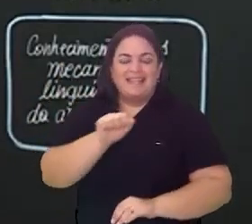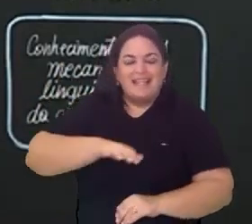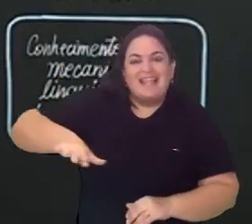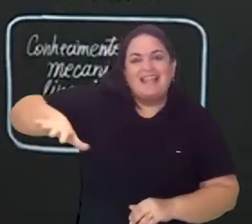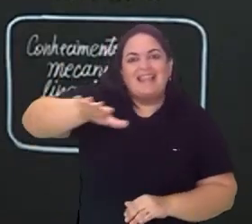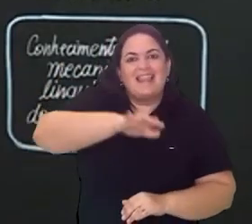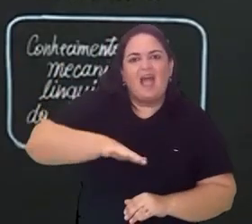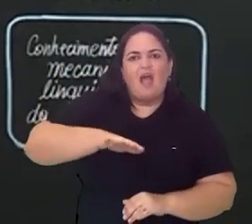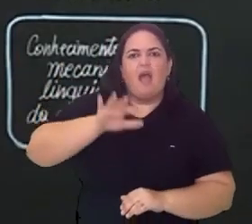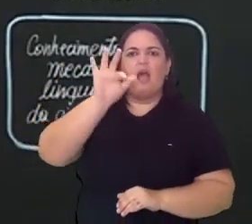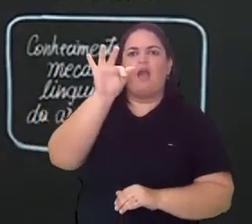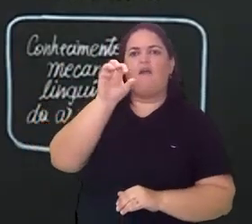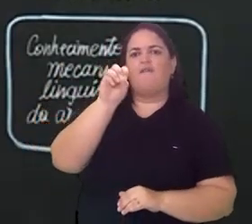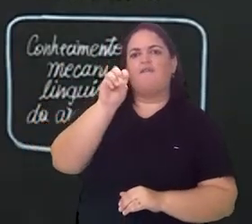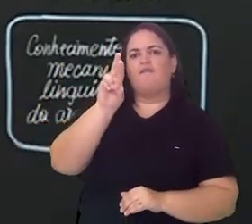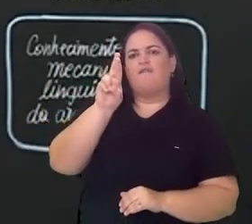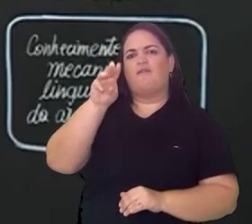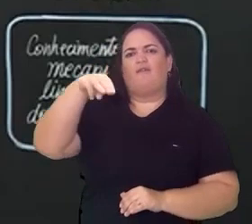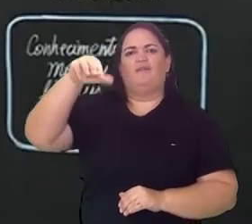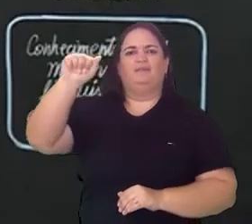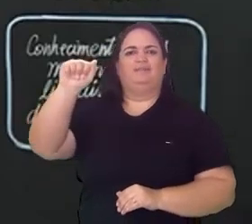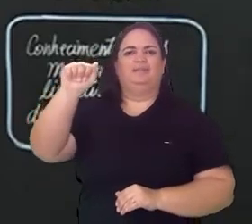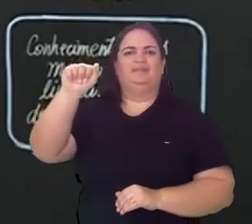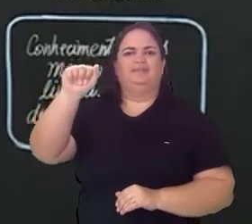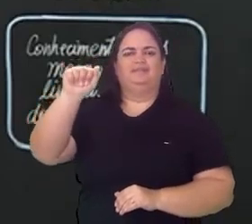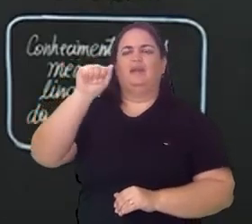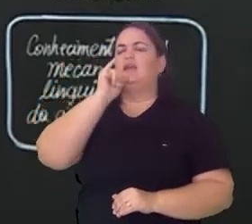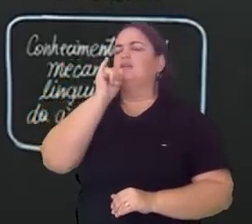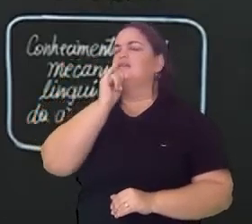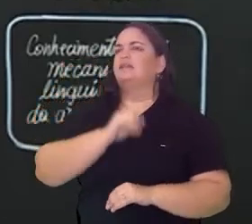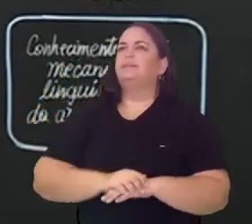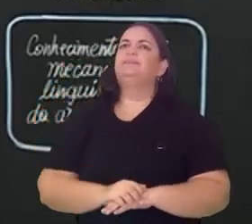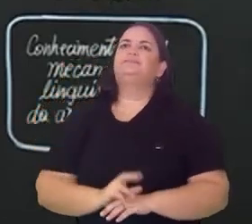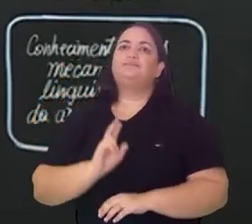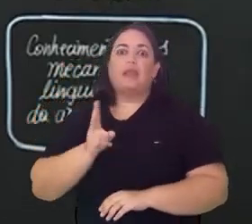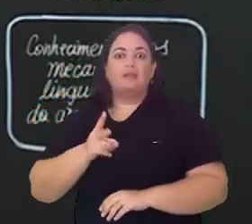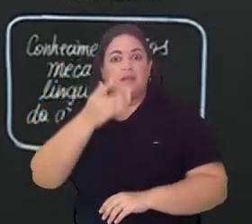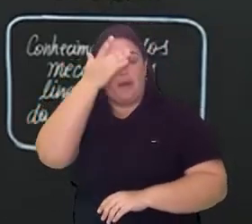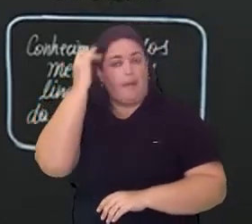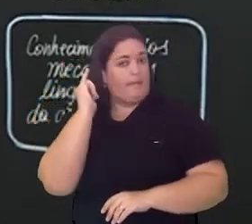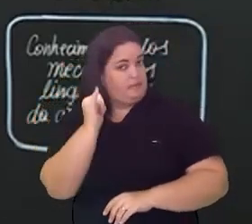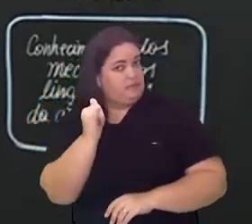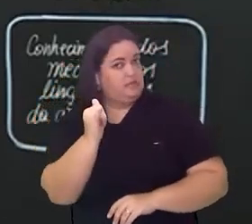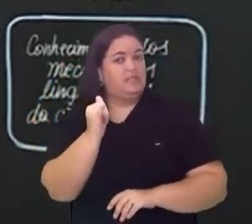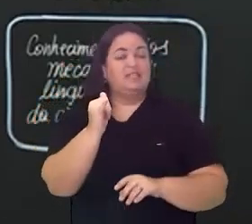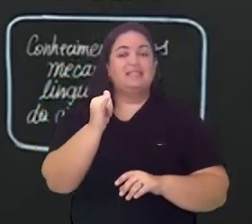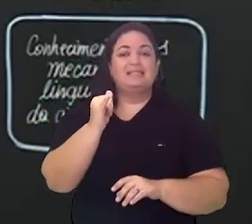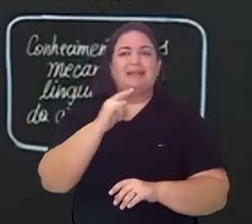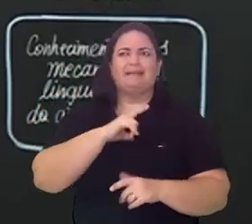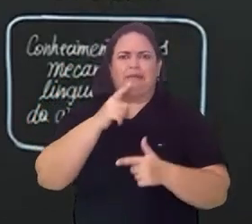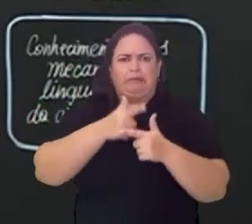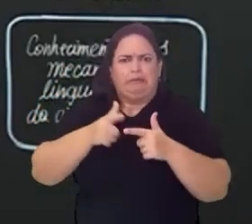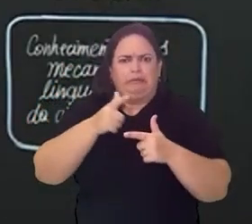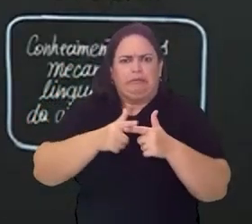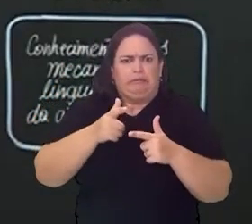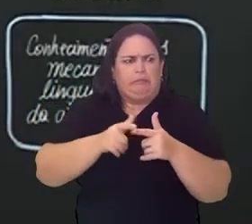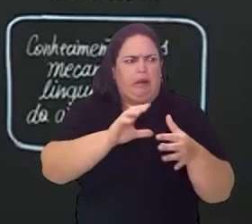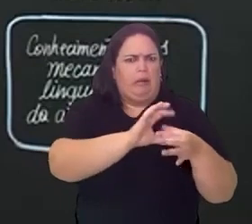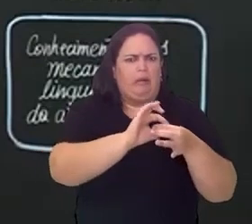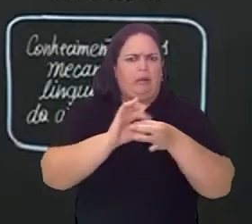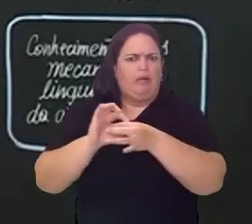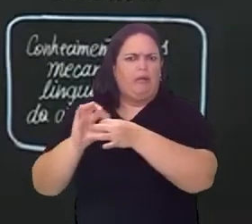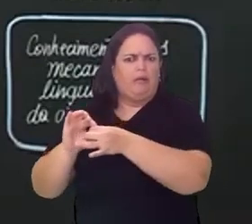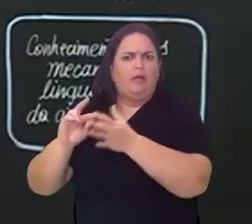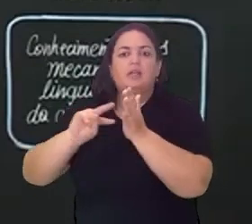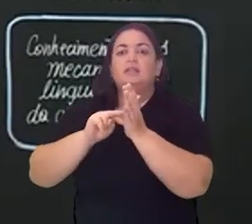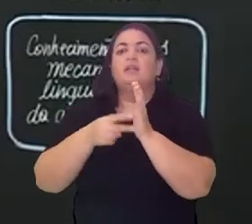da forma. Ou seja, sempre que alguém disser que o seu texto apresenta problemas de coesão, significa que há